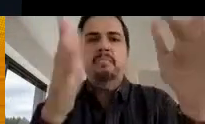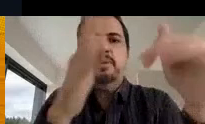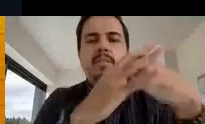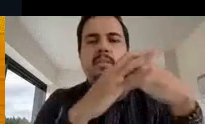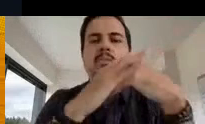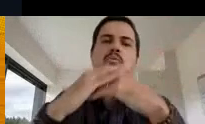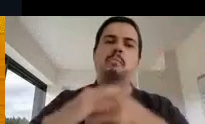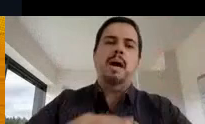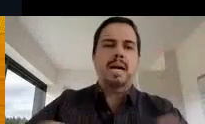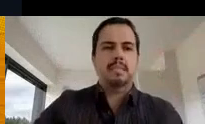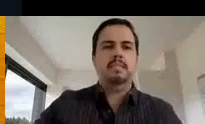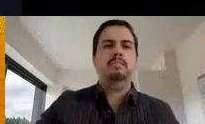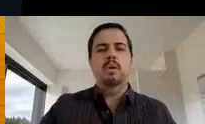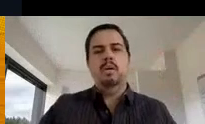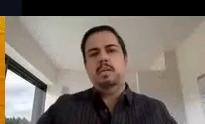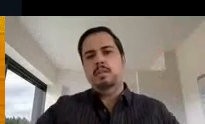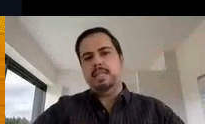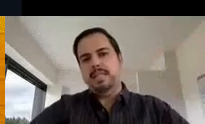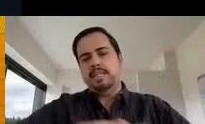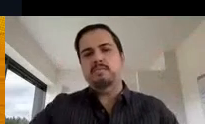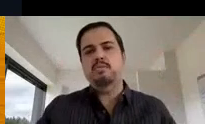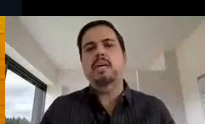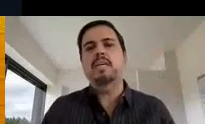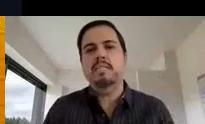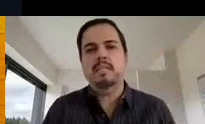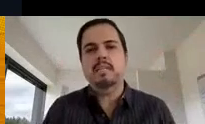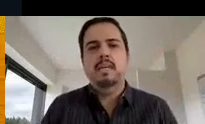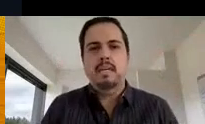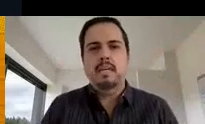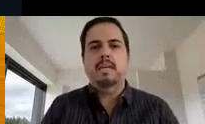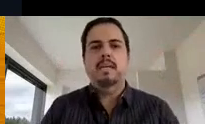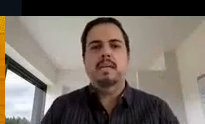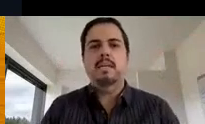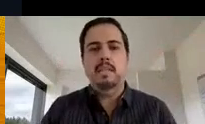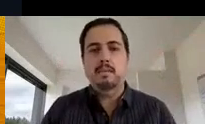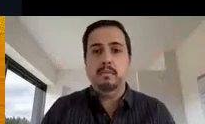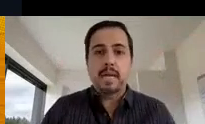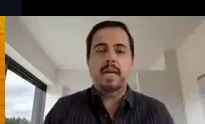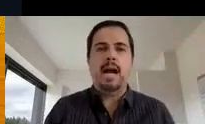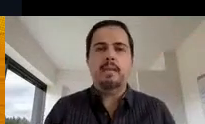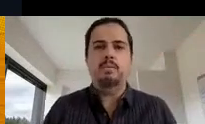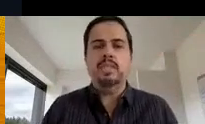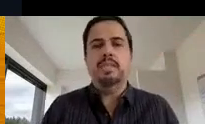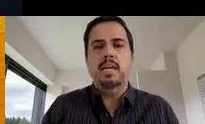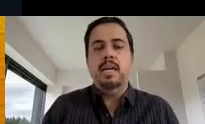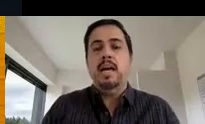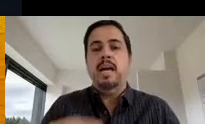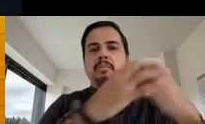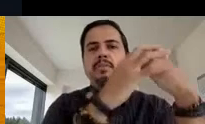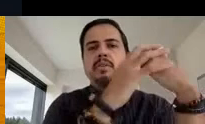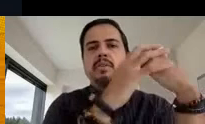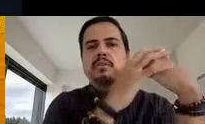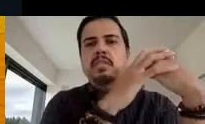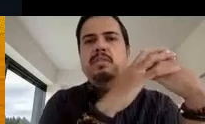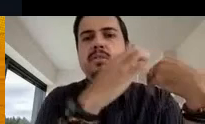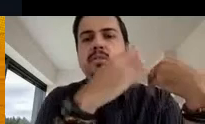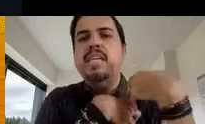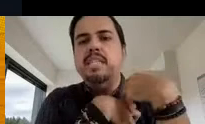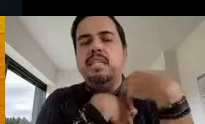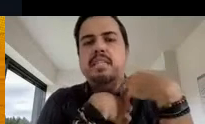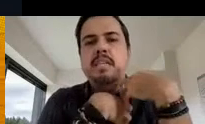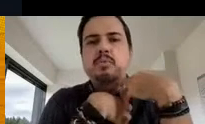Então, essas empresas são o máximo na taxa de mudança em termos de mercado hoje. Aí depois